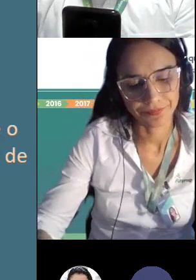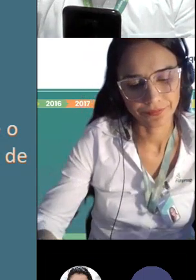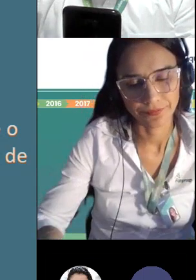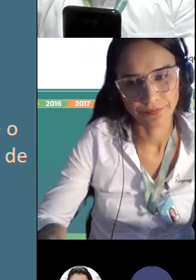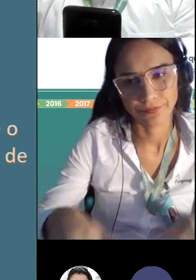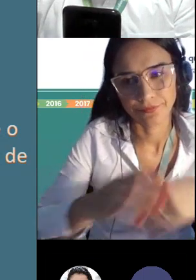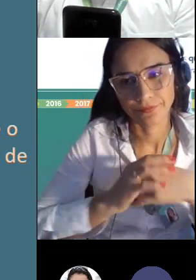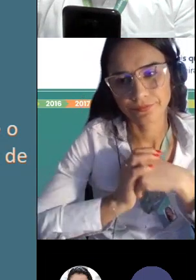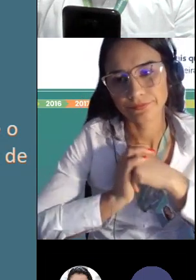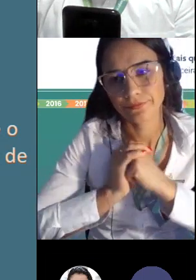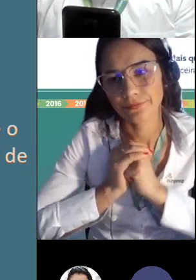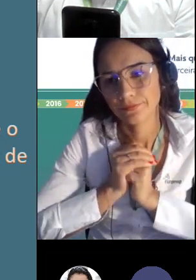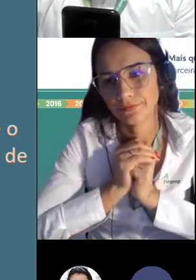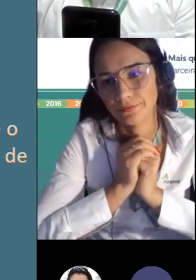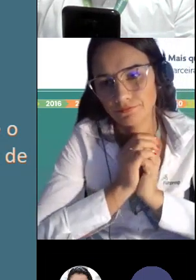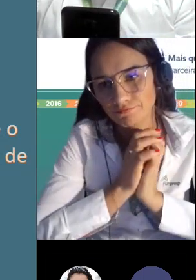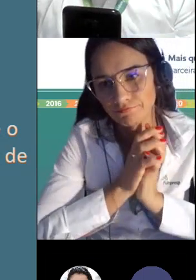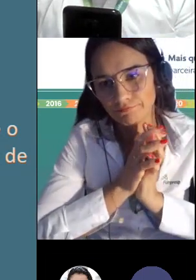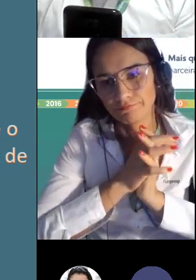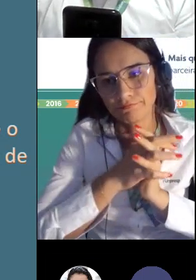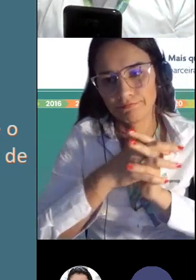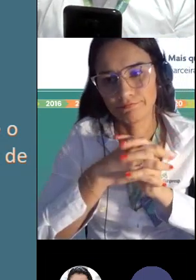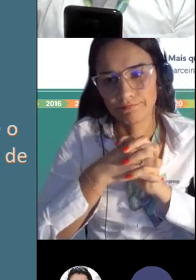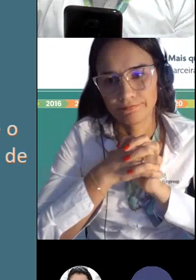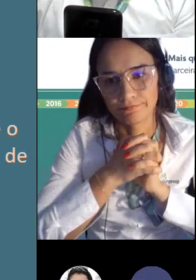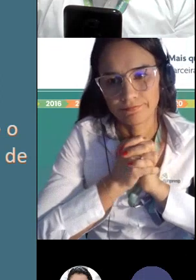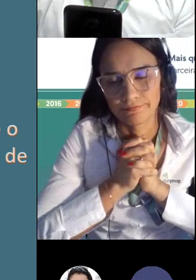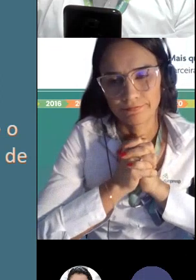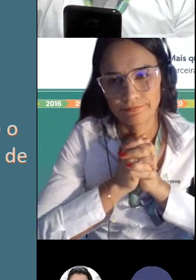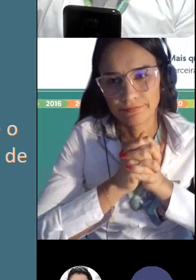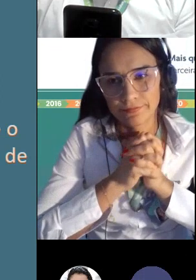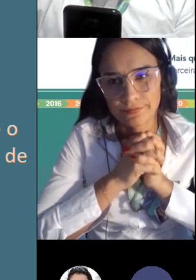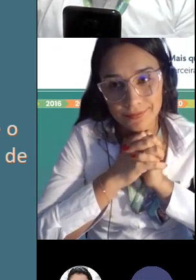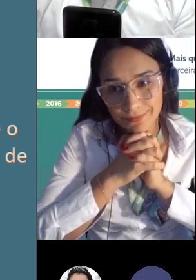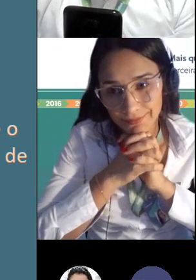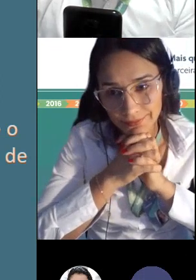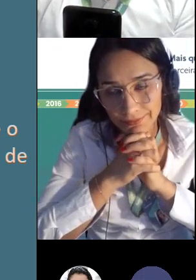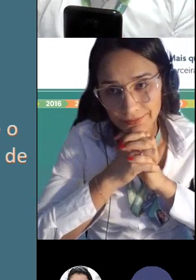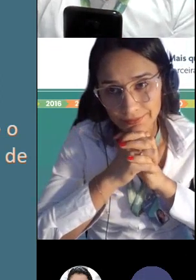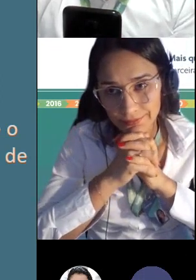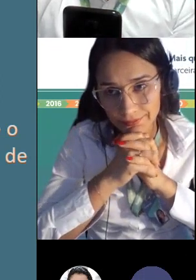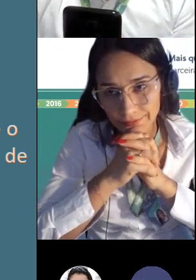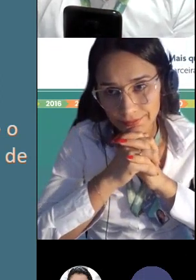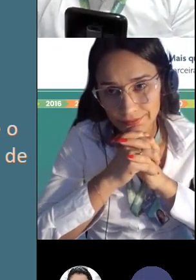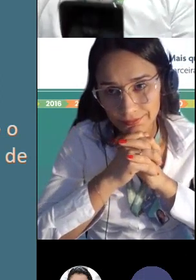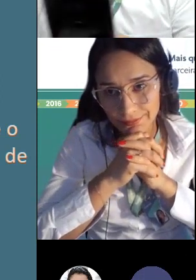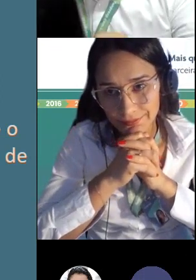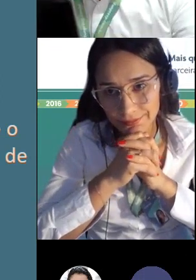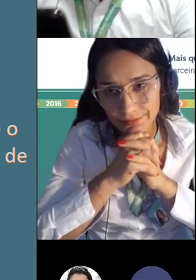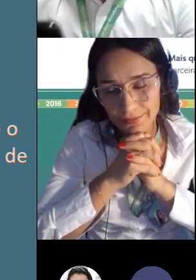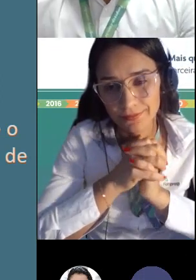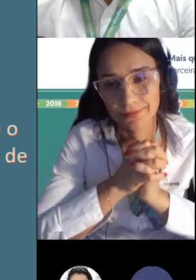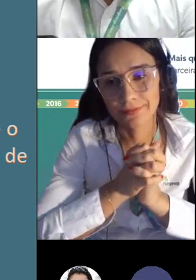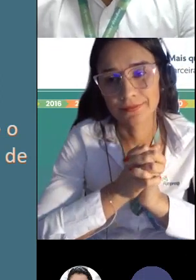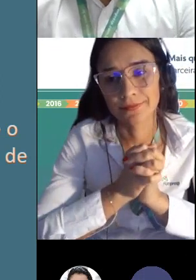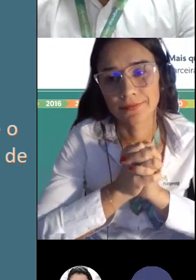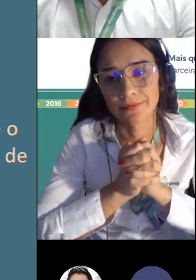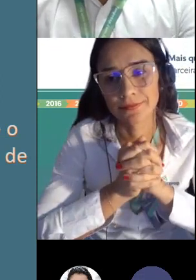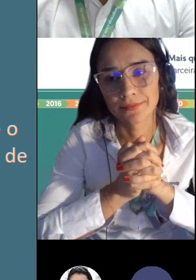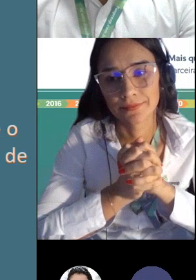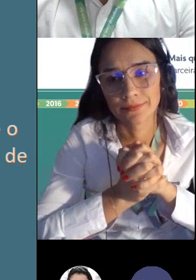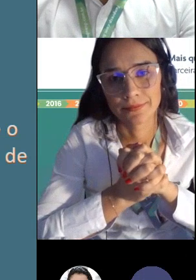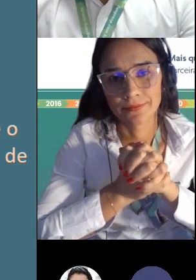contribuição. Mas para a invalidez a gente tem 12 meses de carência para conceder esse cálculo aqui, mas eu já vou mostrar para